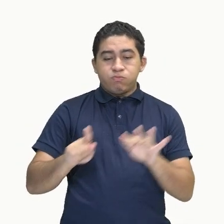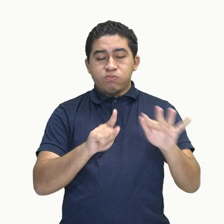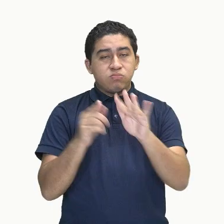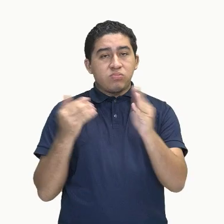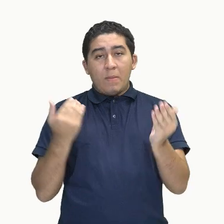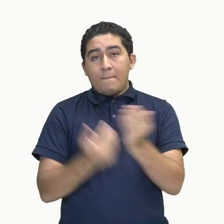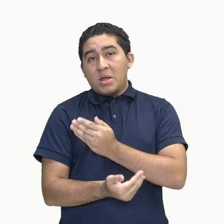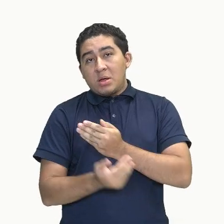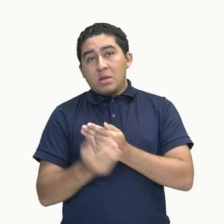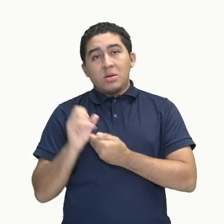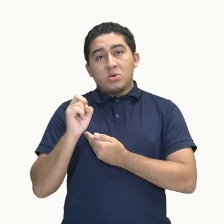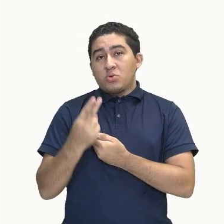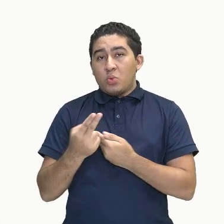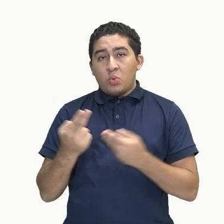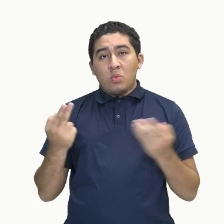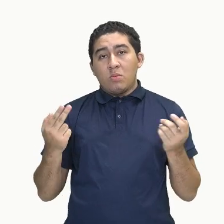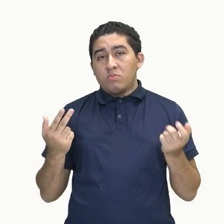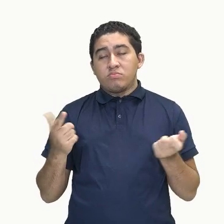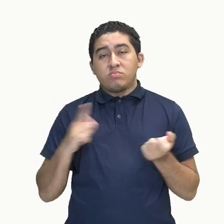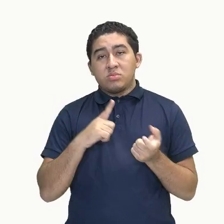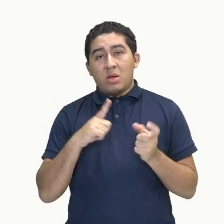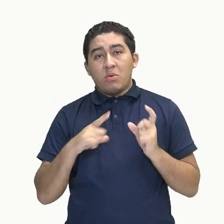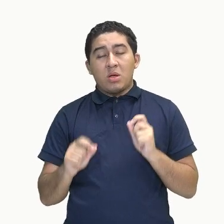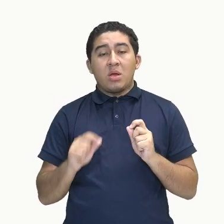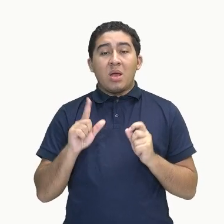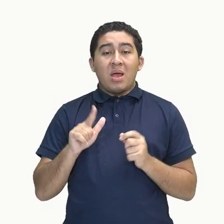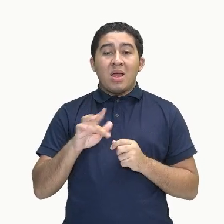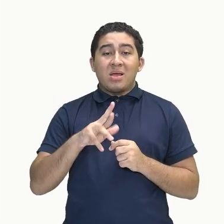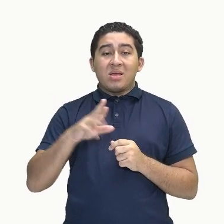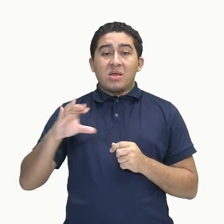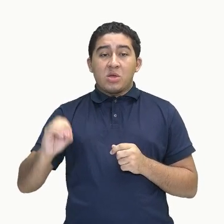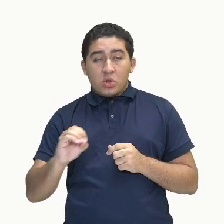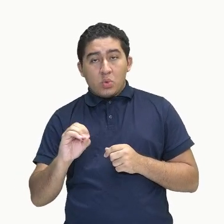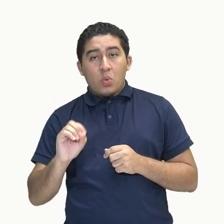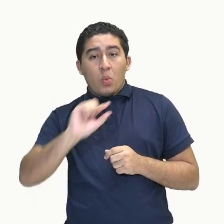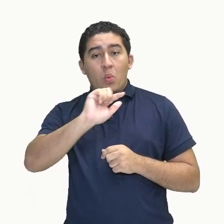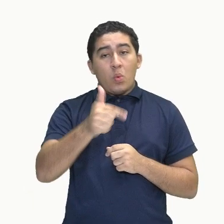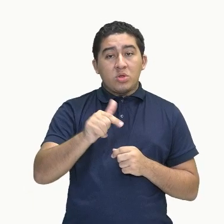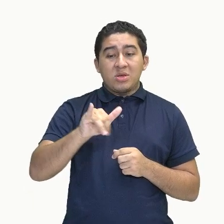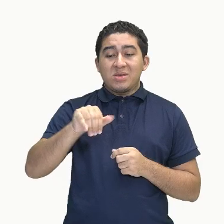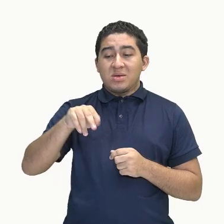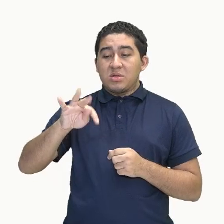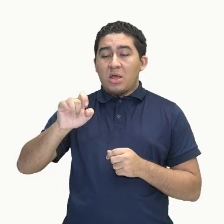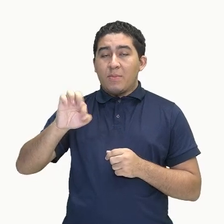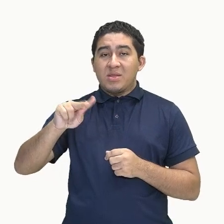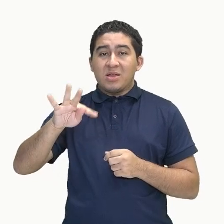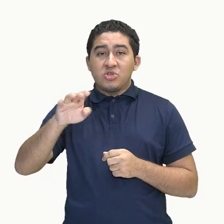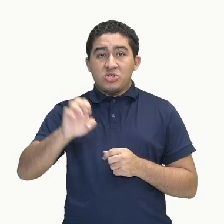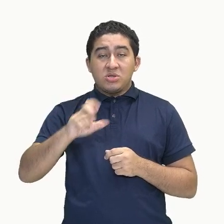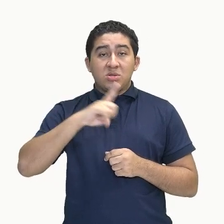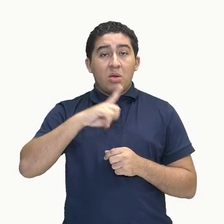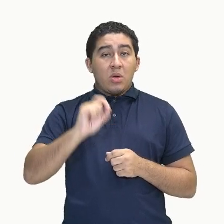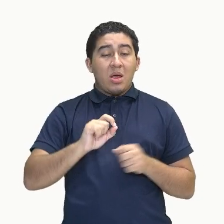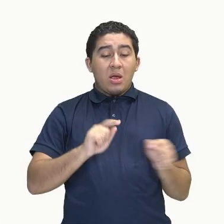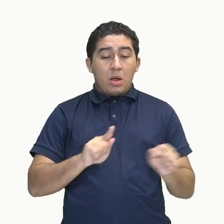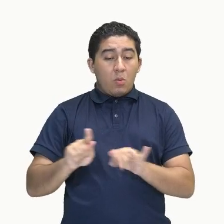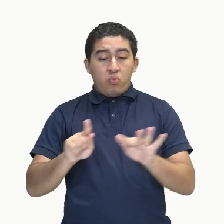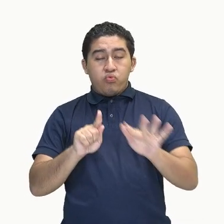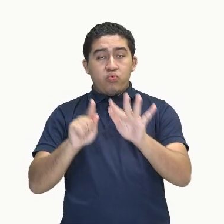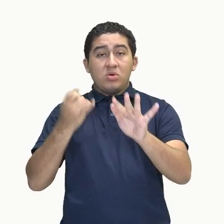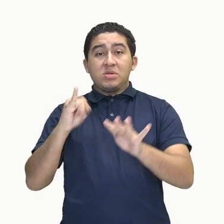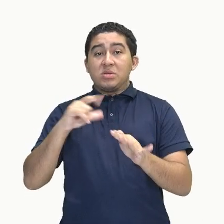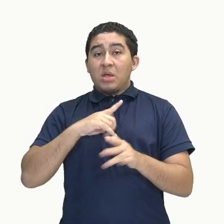caminho. Podem ser chamados também de rios intermitentes, né, que eles vão secar ali no período